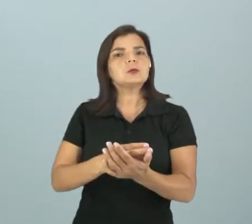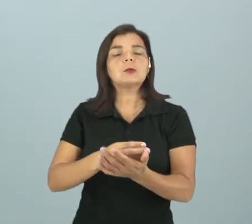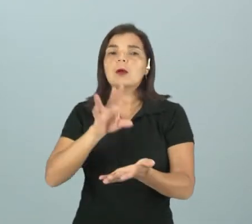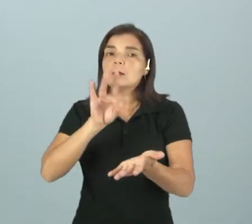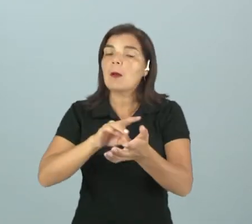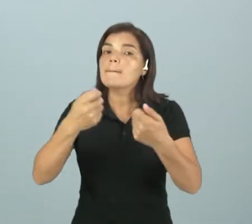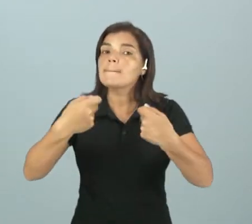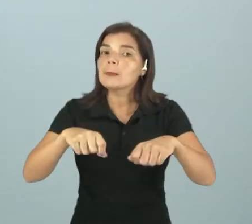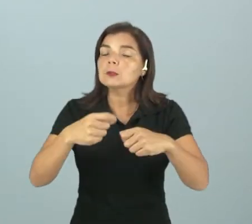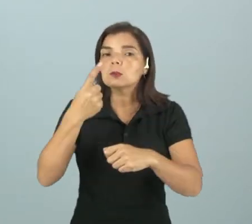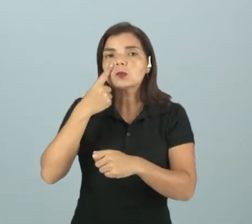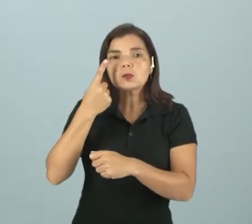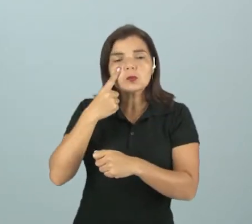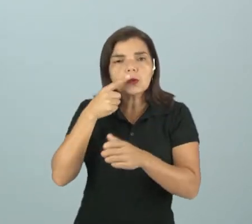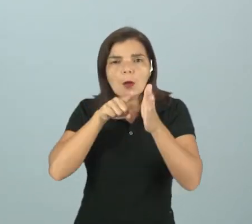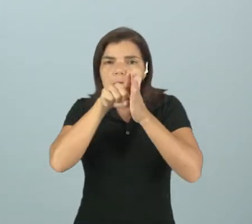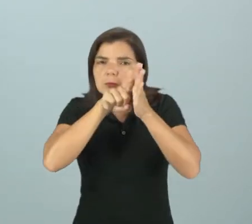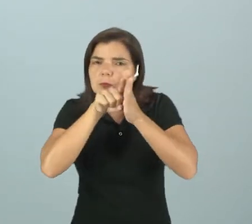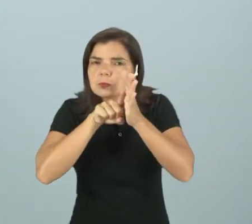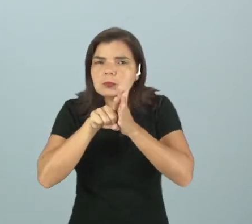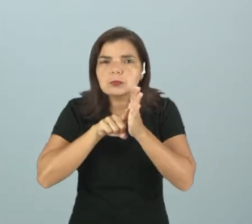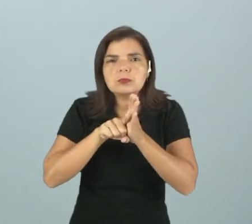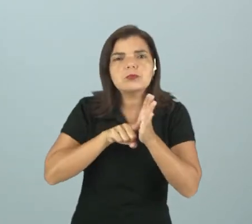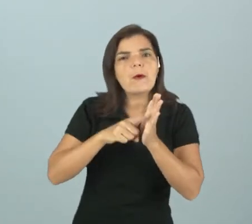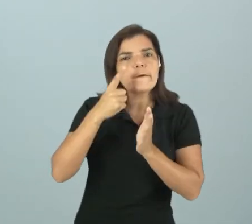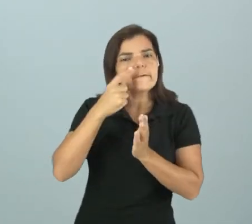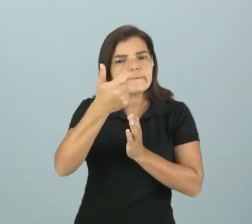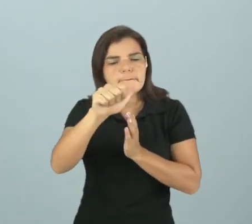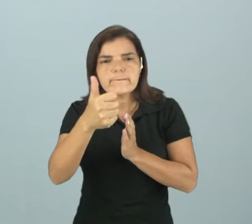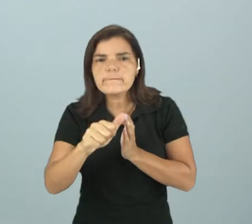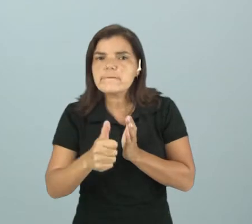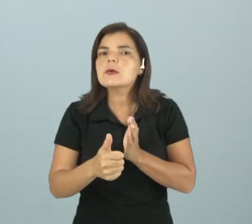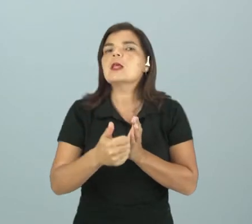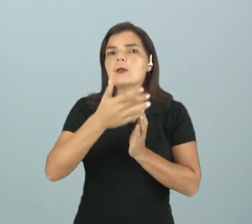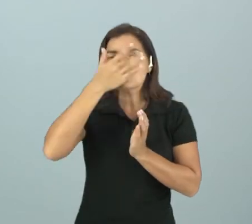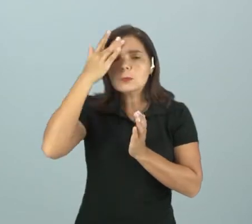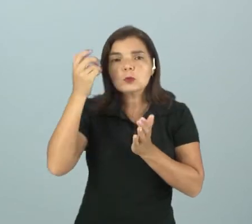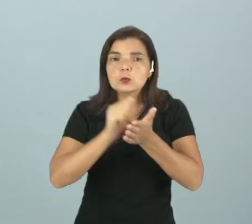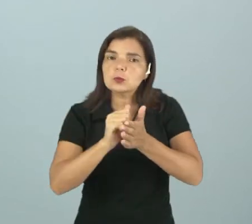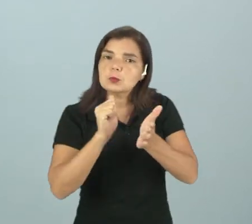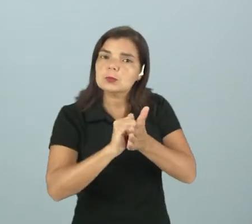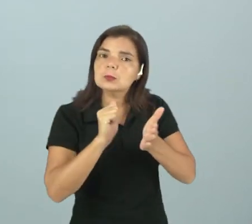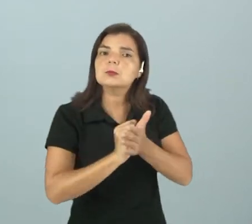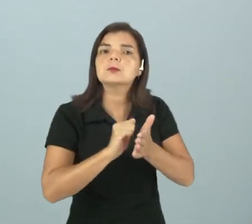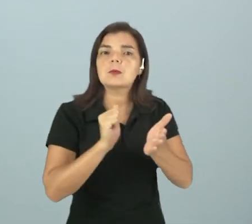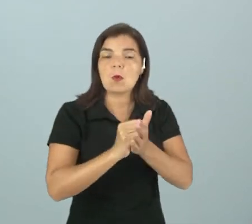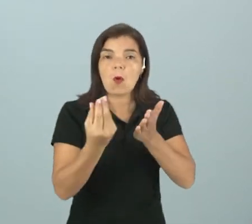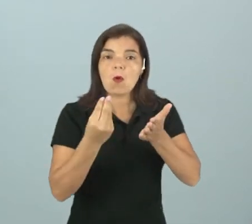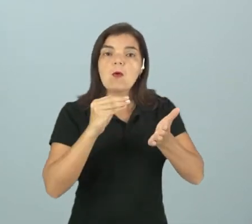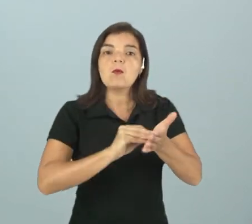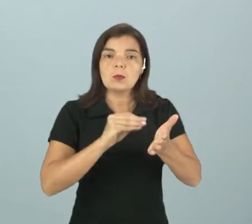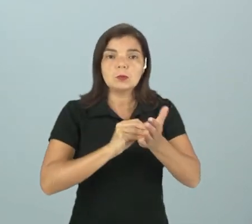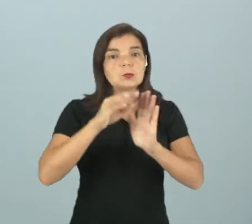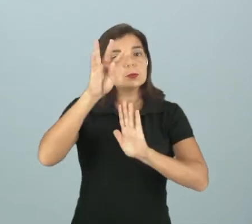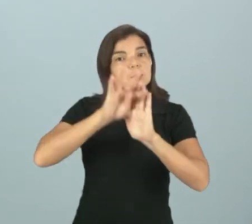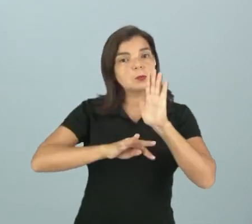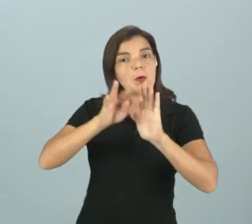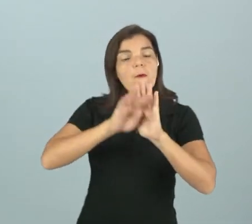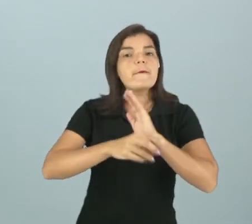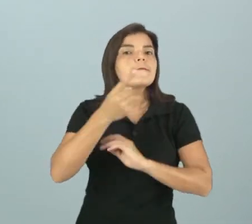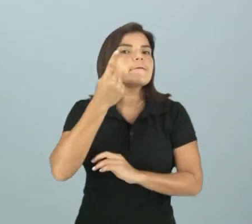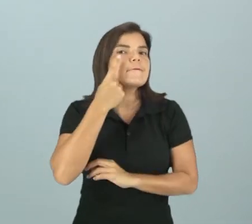Você precisa checar as informações, verificar os especialistas que estão sendo colocados naquele texto